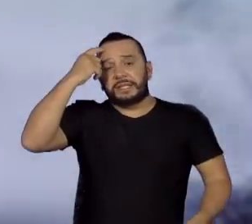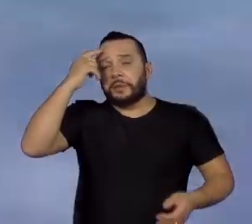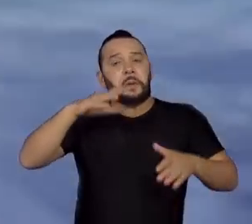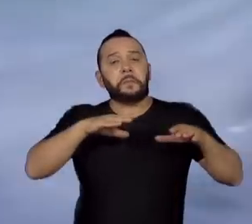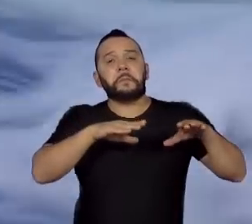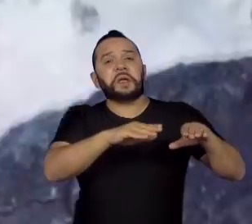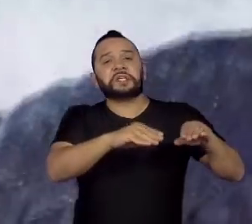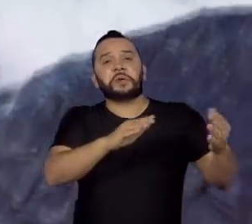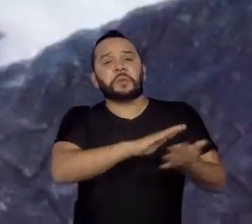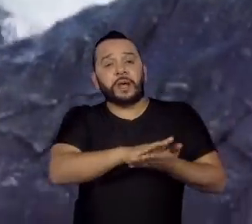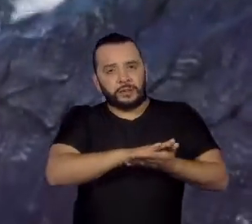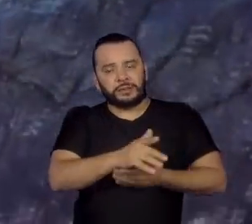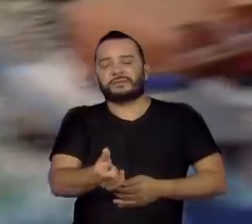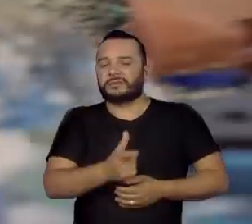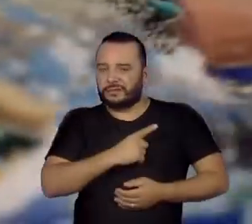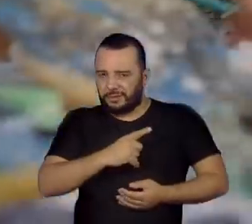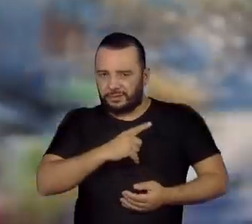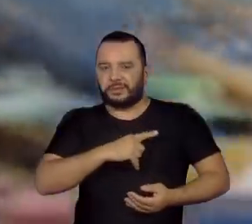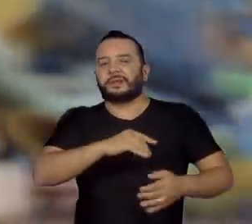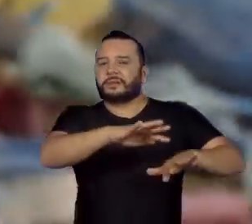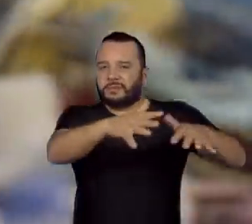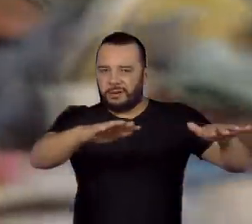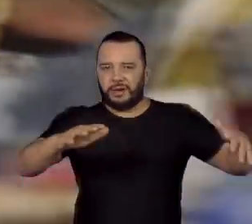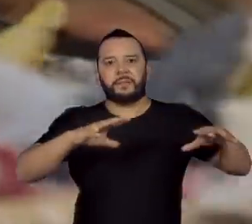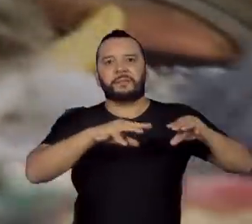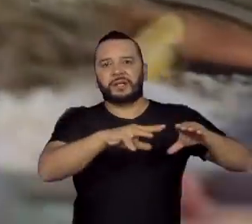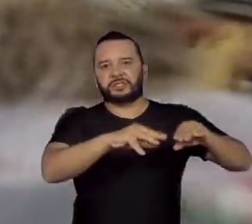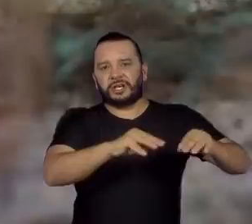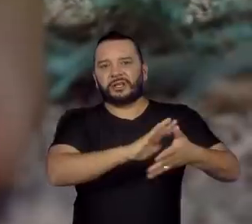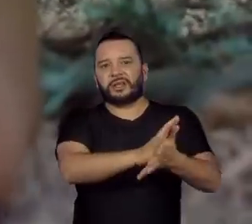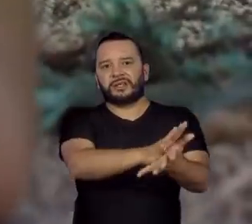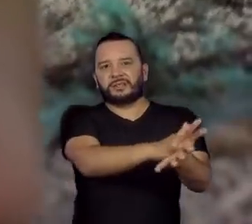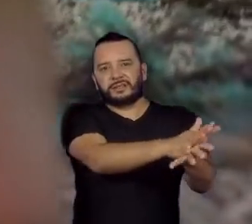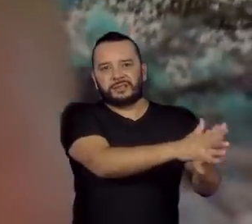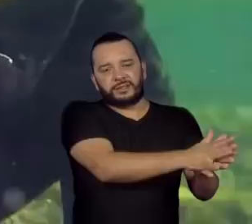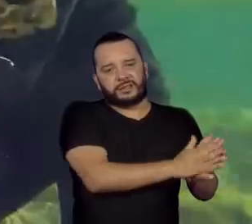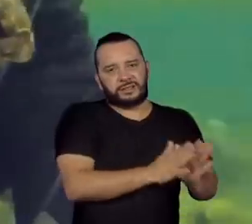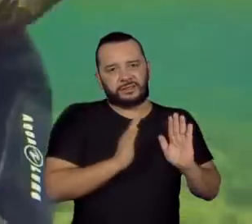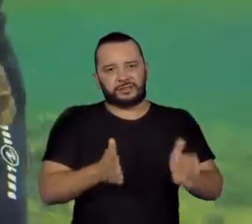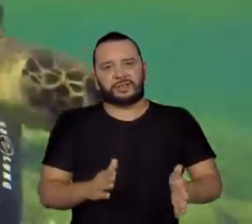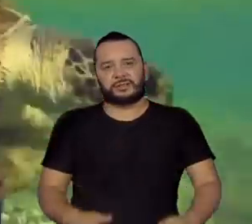alterados, e sim ambientes que já estão bastante antropizados.